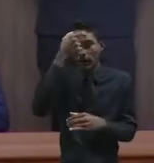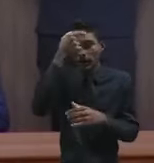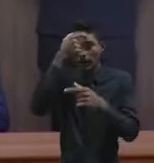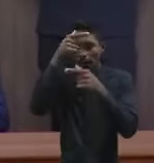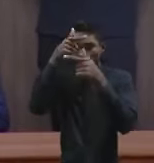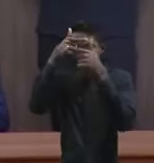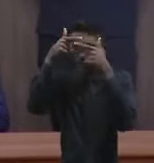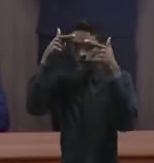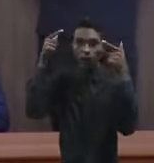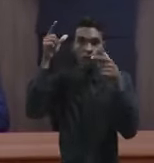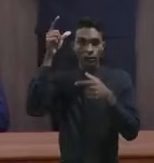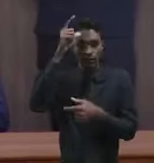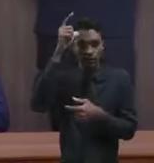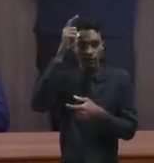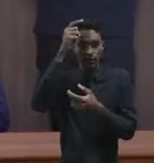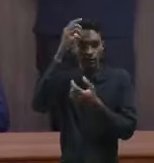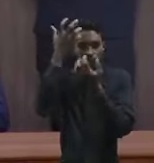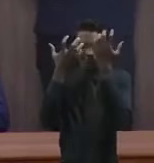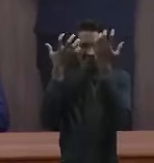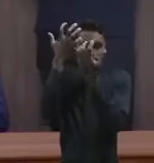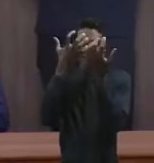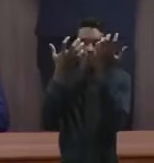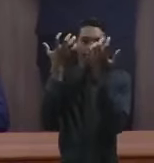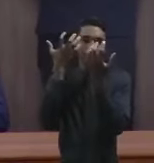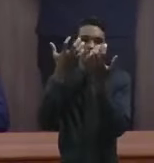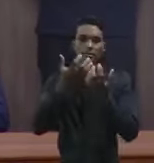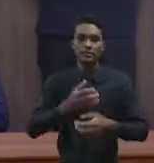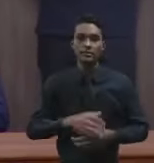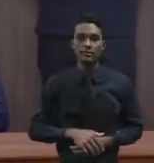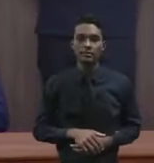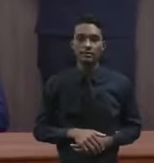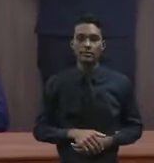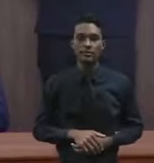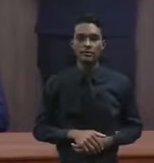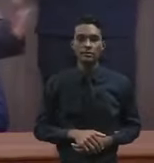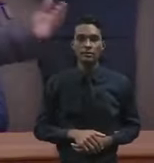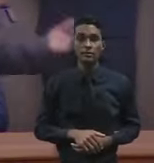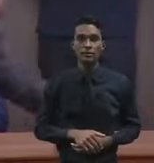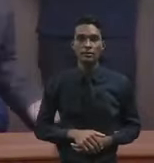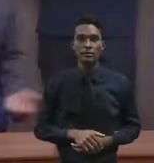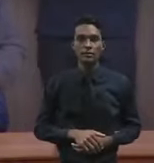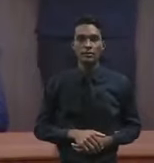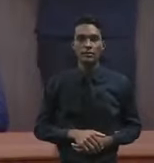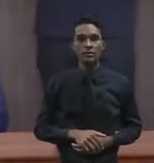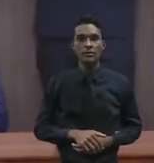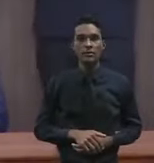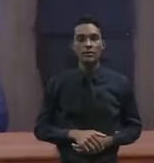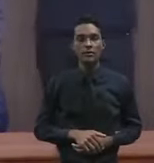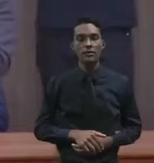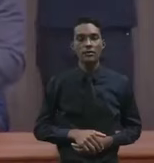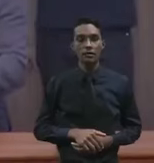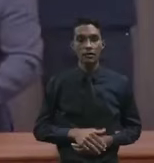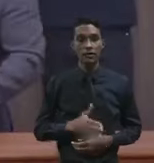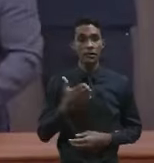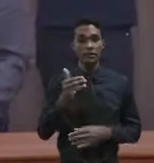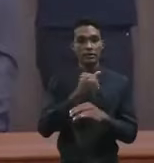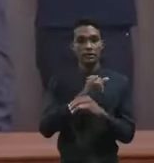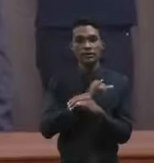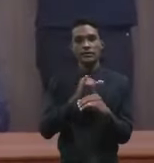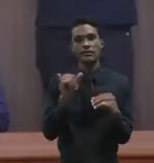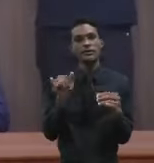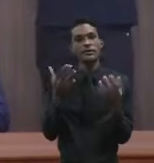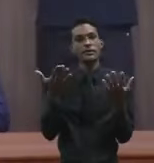do diabo. Monteiro Lobato, criador do Sítio do Pica-Pau Amarelo, já dizia isso. Imagine nós, olhem para